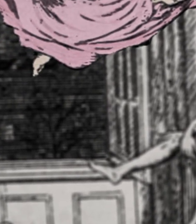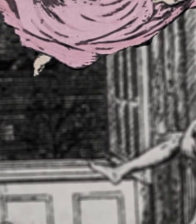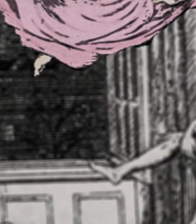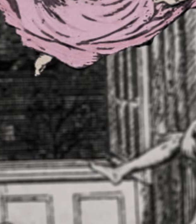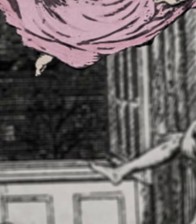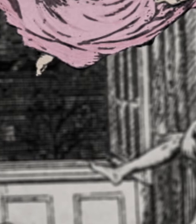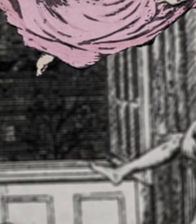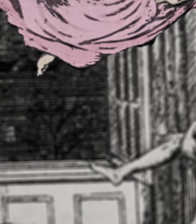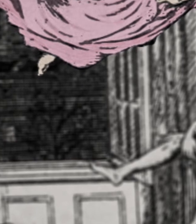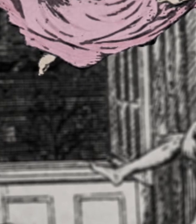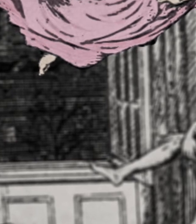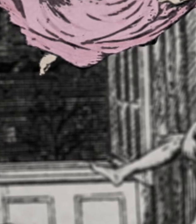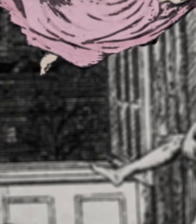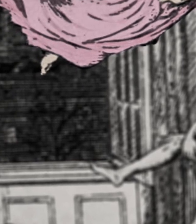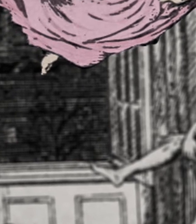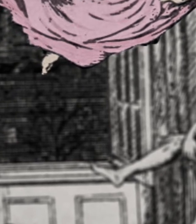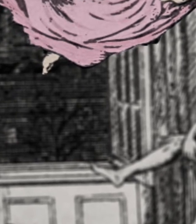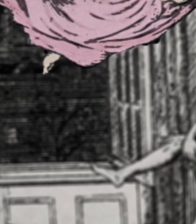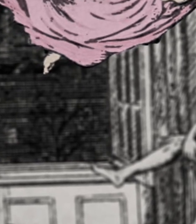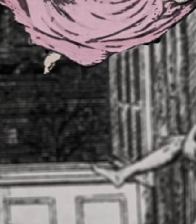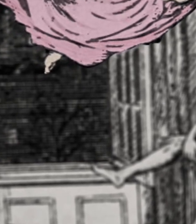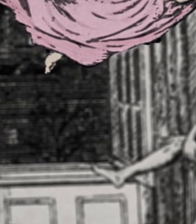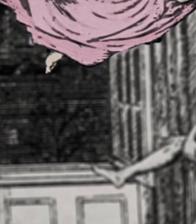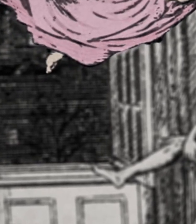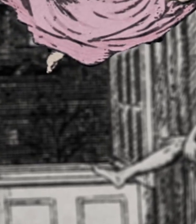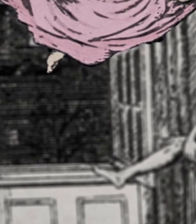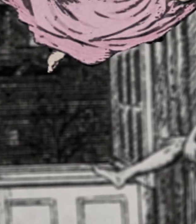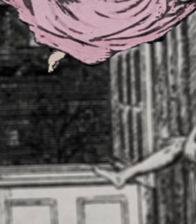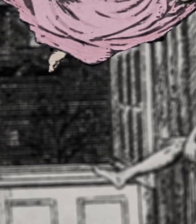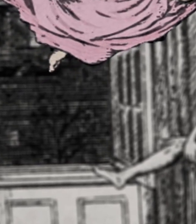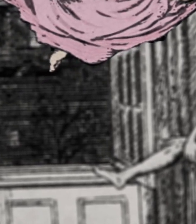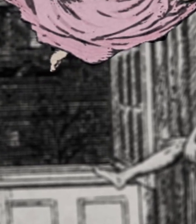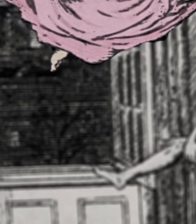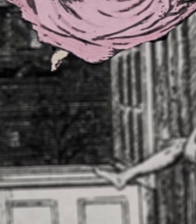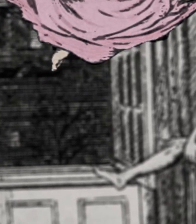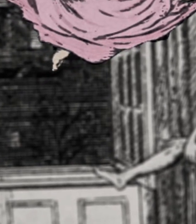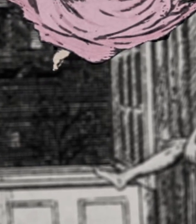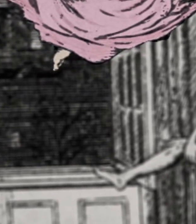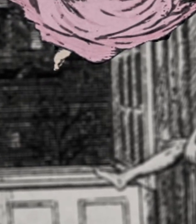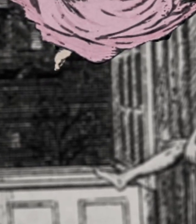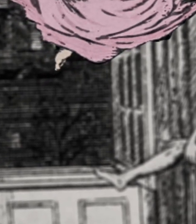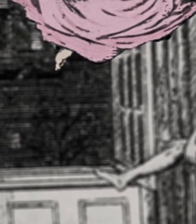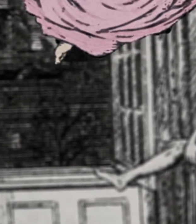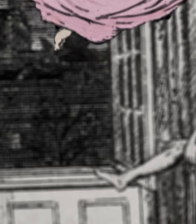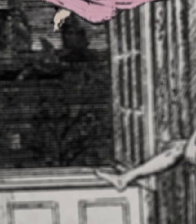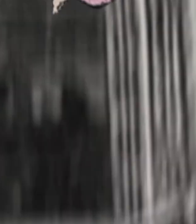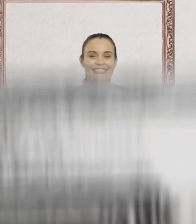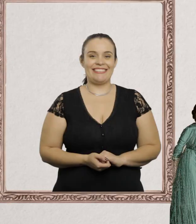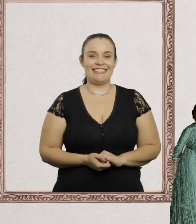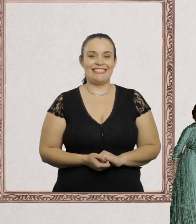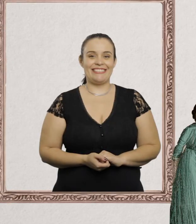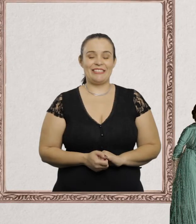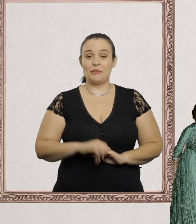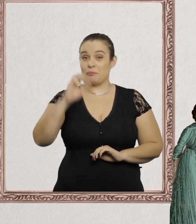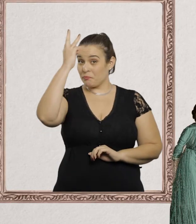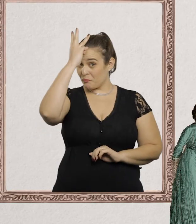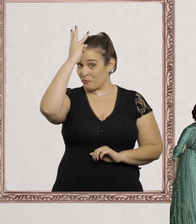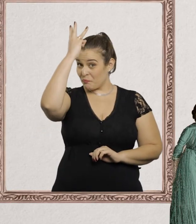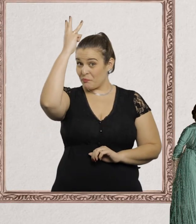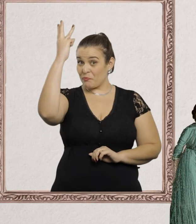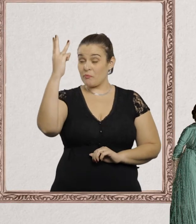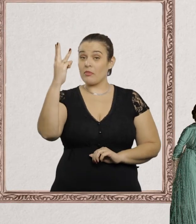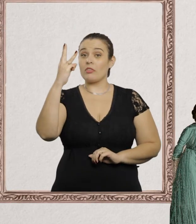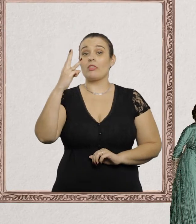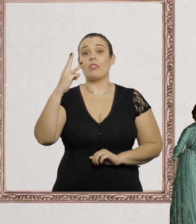2 tranças. Ela veste pijama, tem uma expressão feliz e parece se divertir com a aventura. Wendy